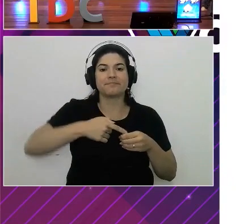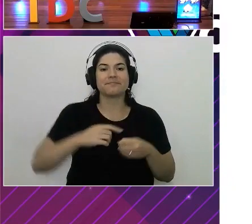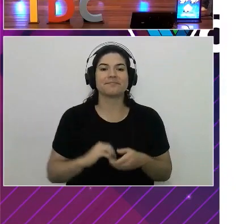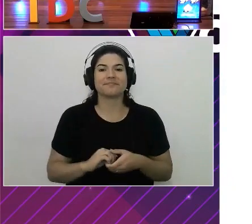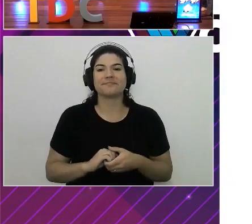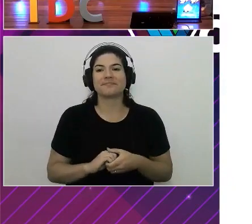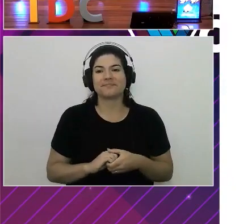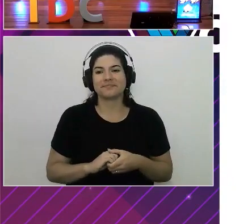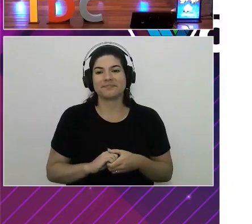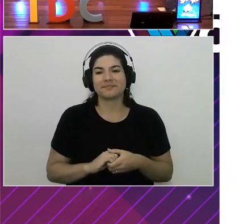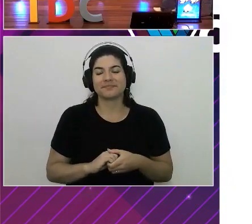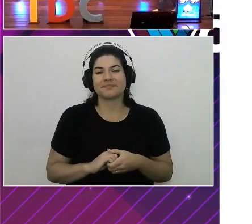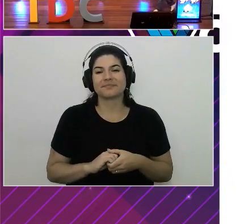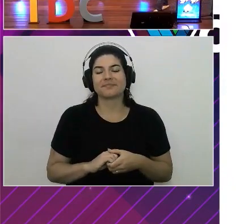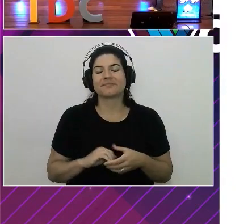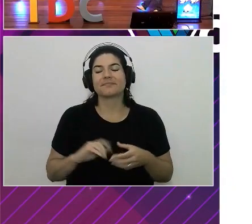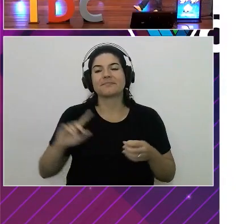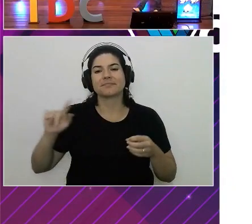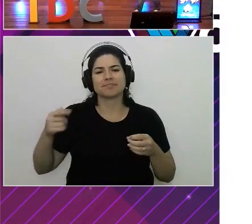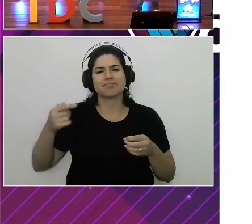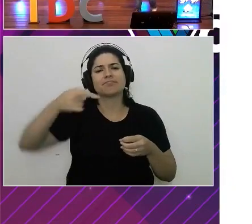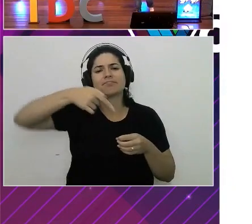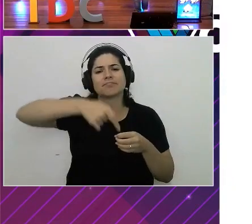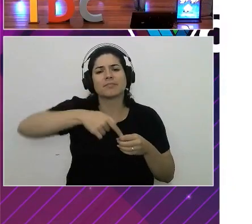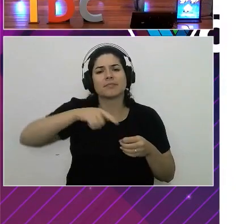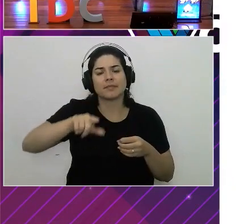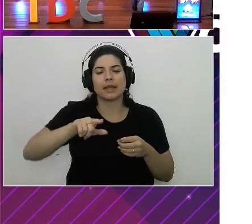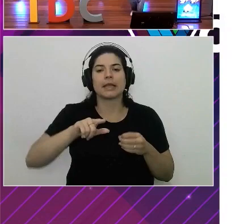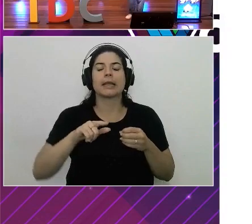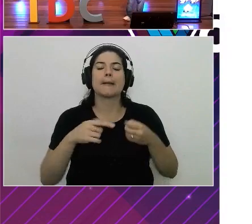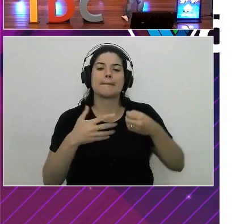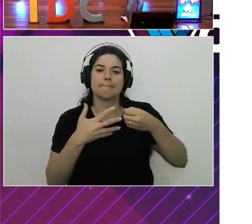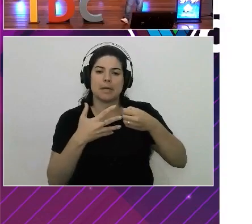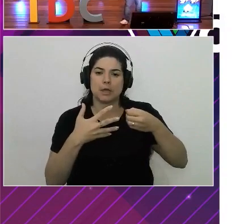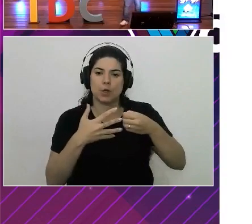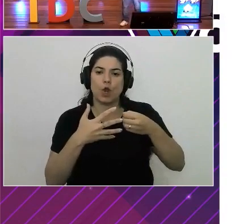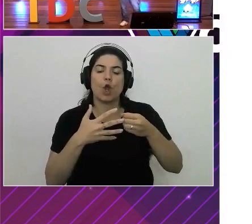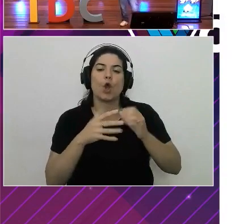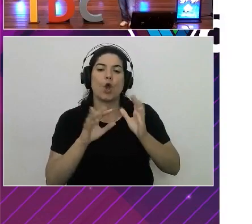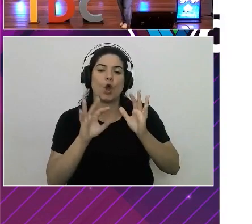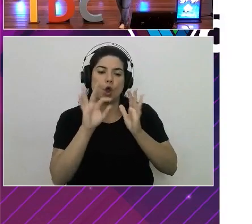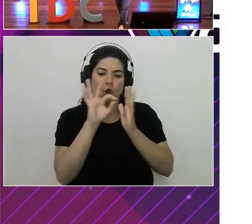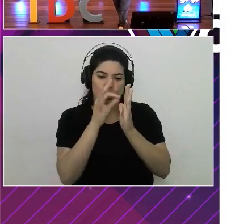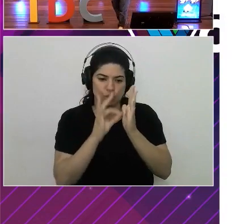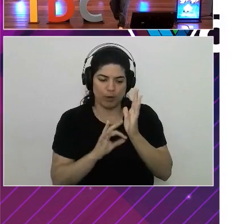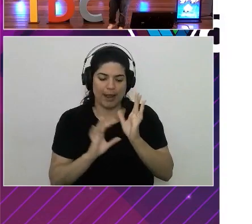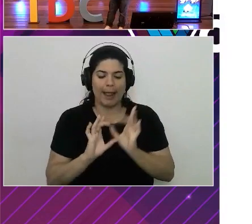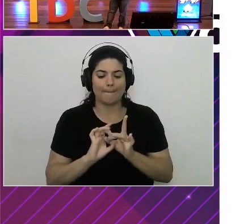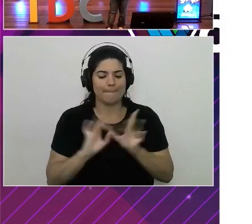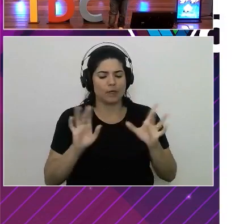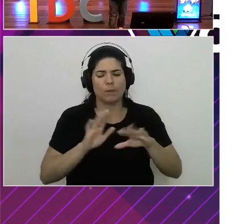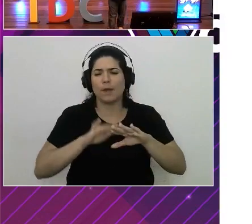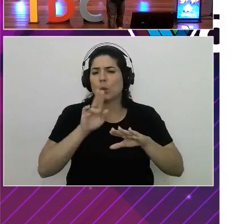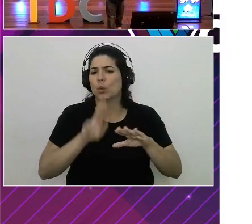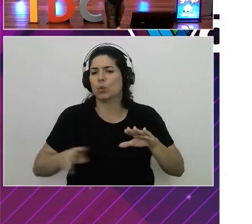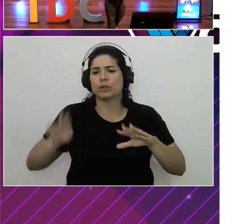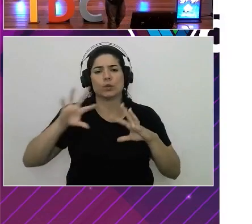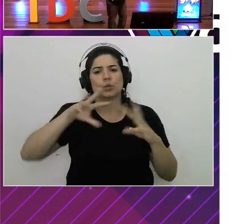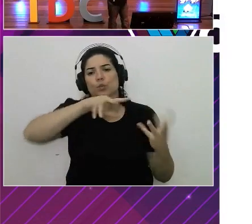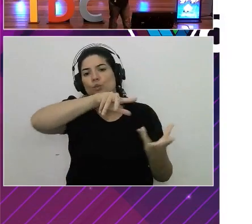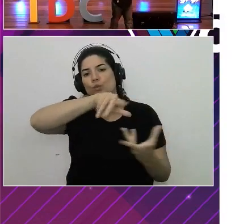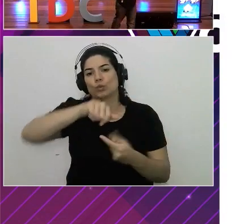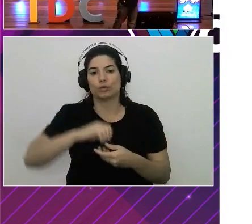Aqui. O MySQL é o banco de dados de código aberto mais popular, mais utilizado no mundo. Então, mesmo que de alguma forma você não